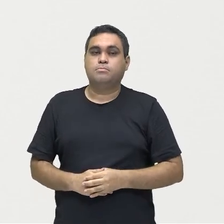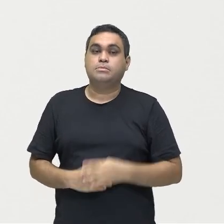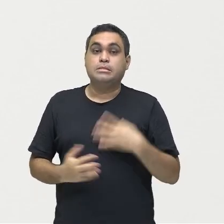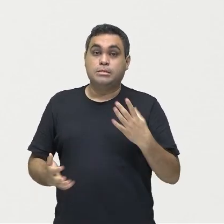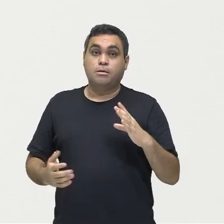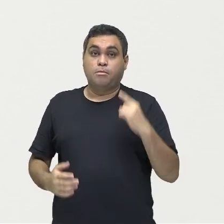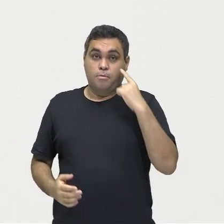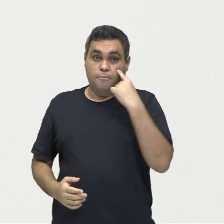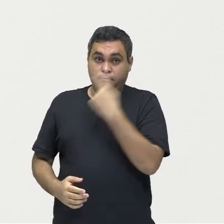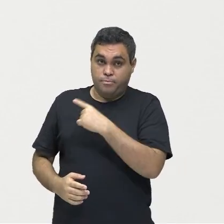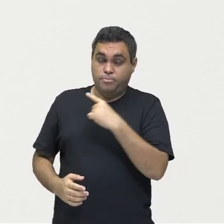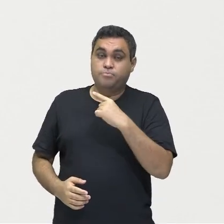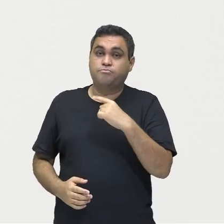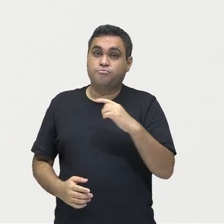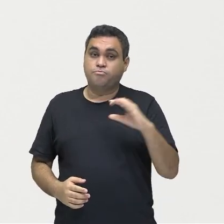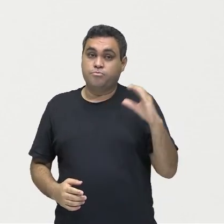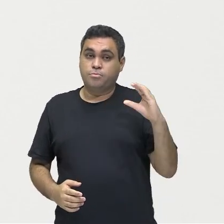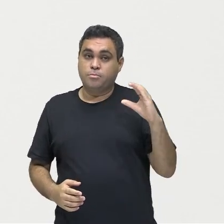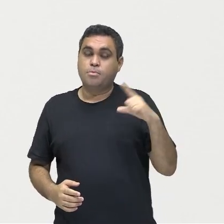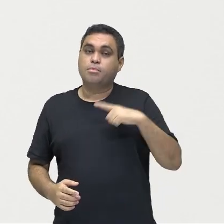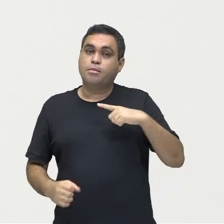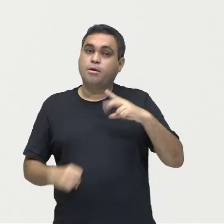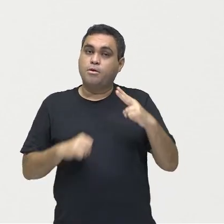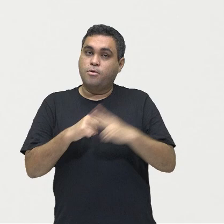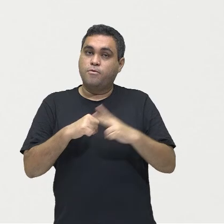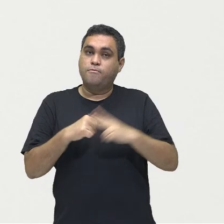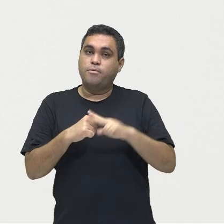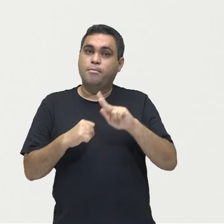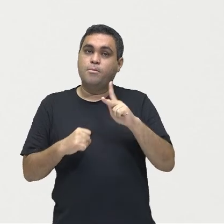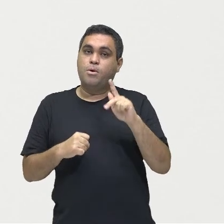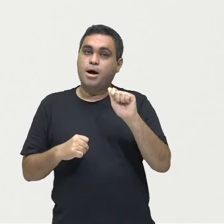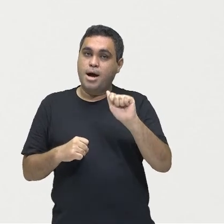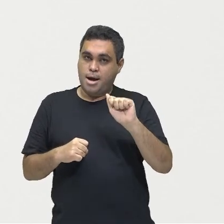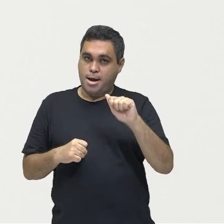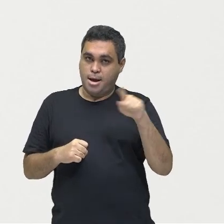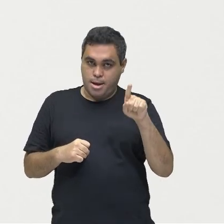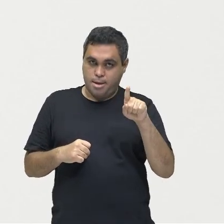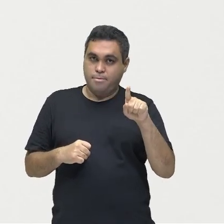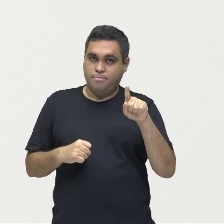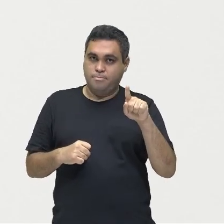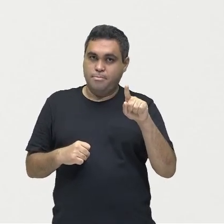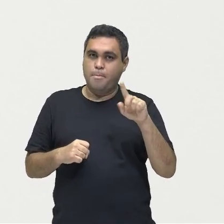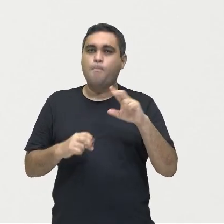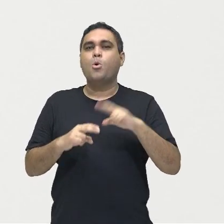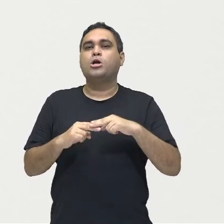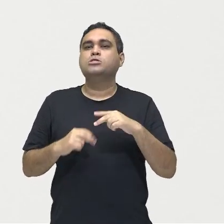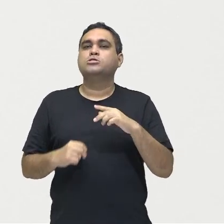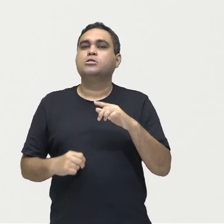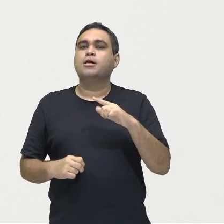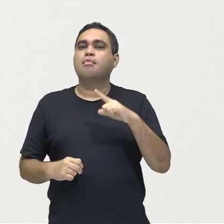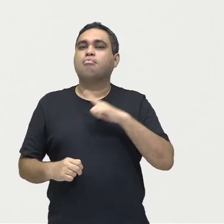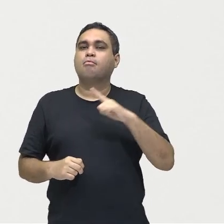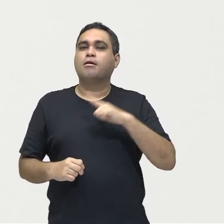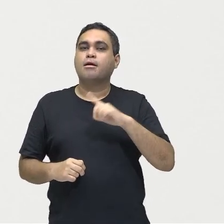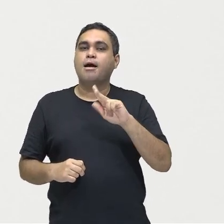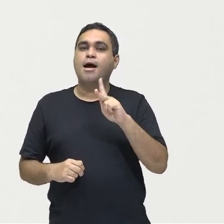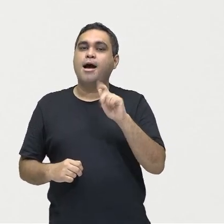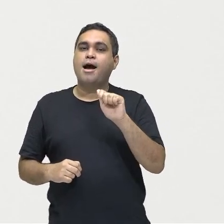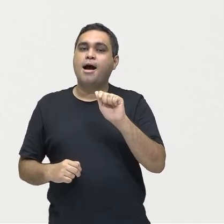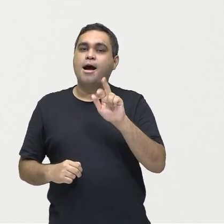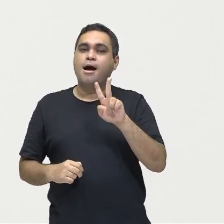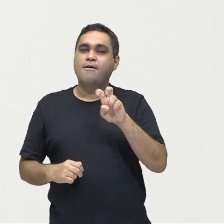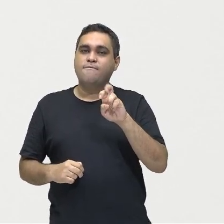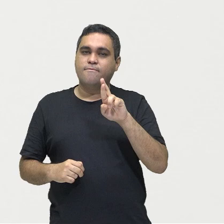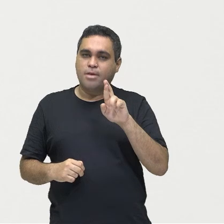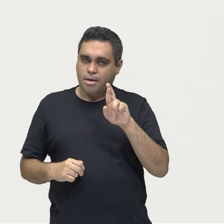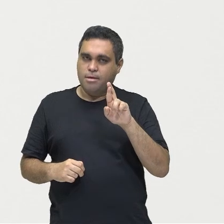eu tenho a seguinte situação: eu tenho o verbo haver iniciando essa oração, não é? E o verbo haver, qual é o sentido dele?